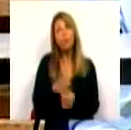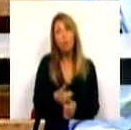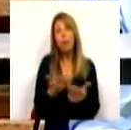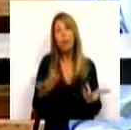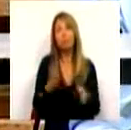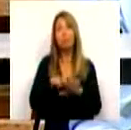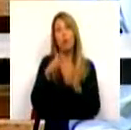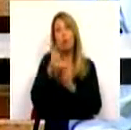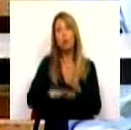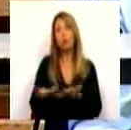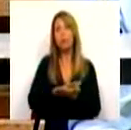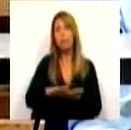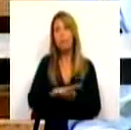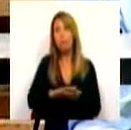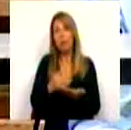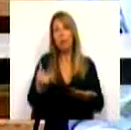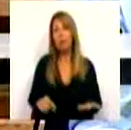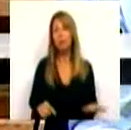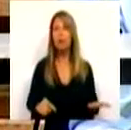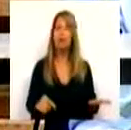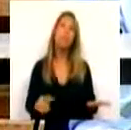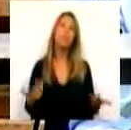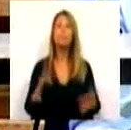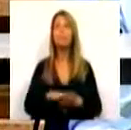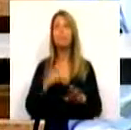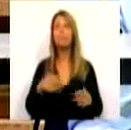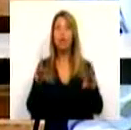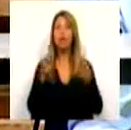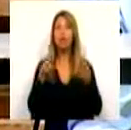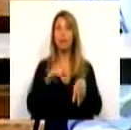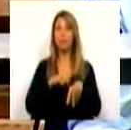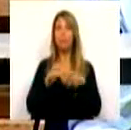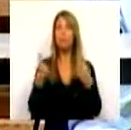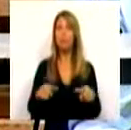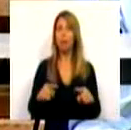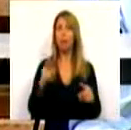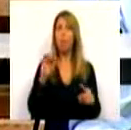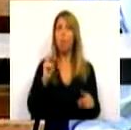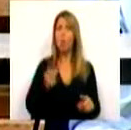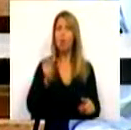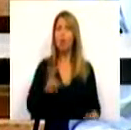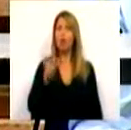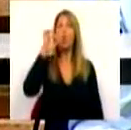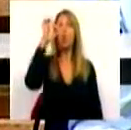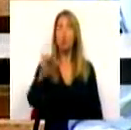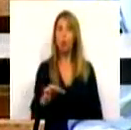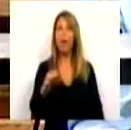condições de base e por isso a expectativa de tempo que temos é de 8 anos para o conseguir.